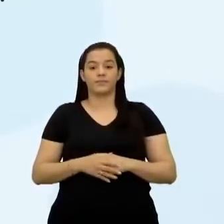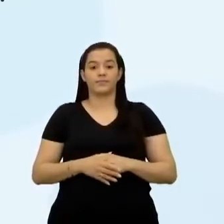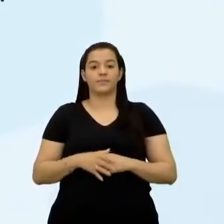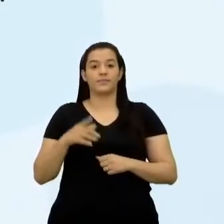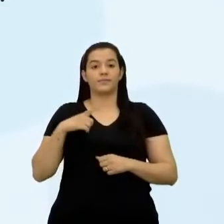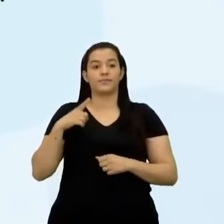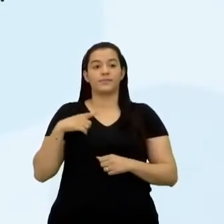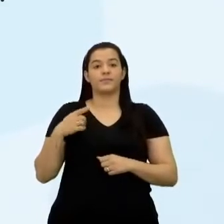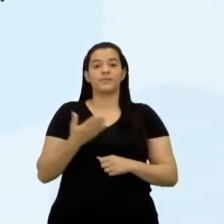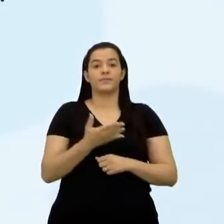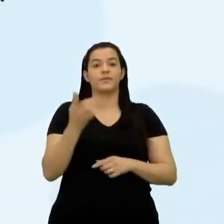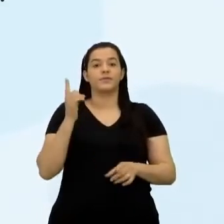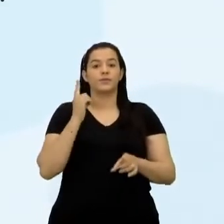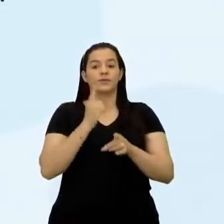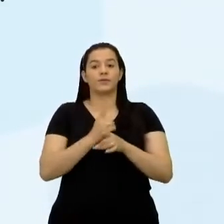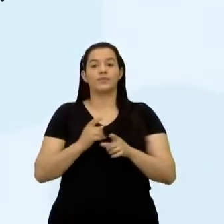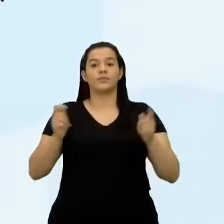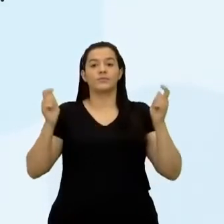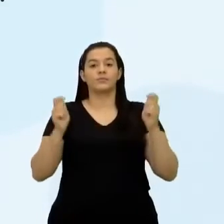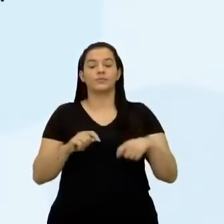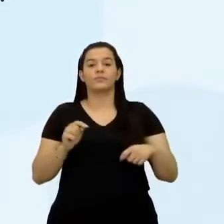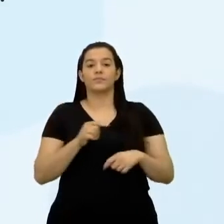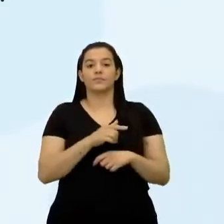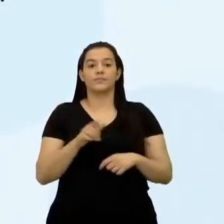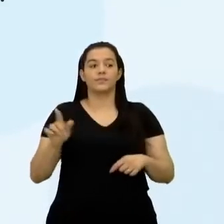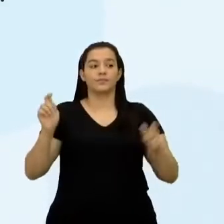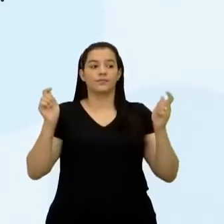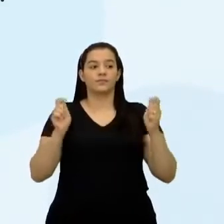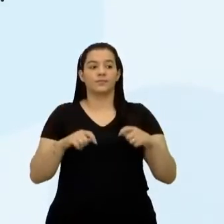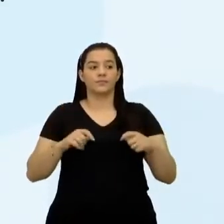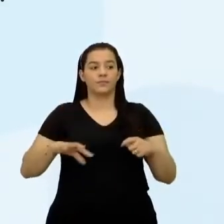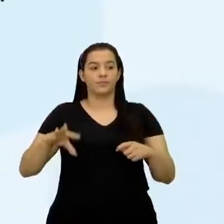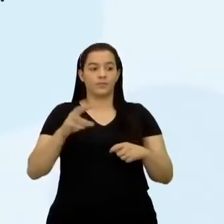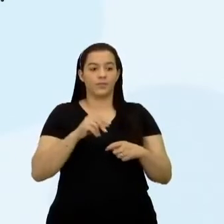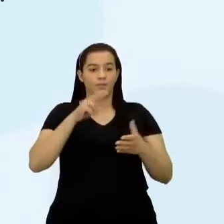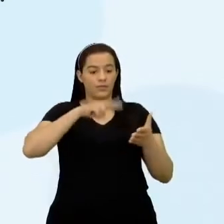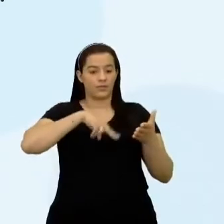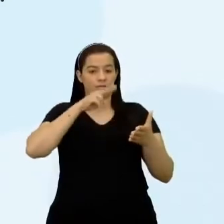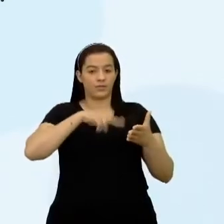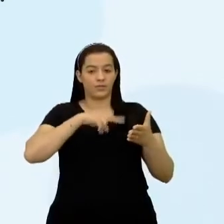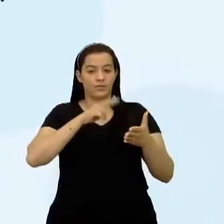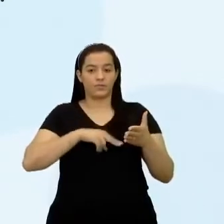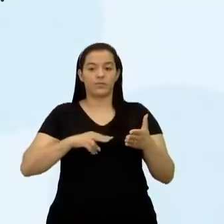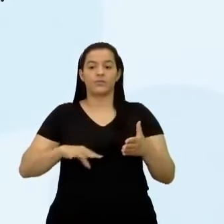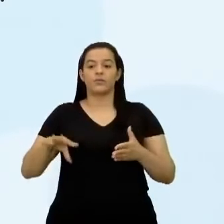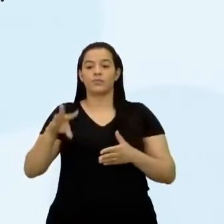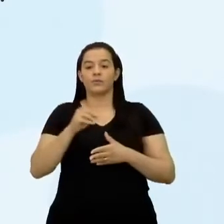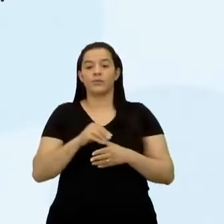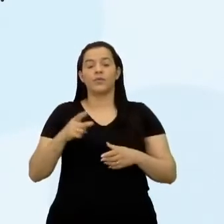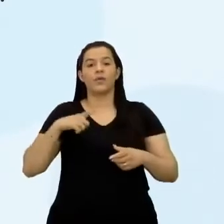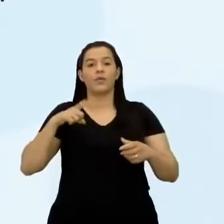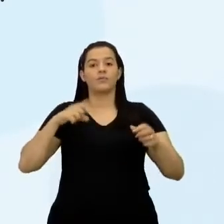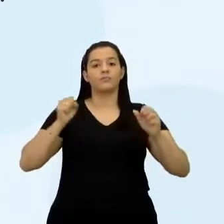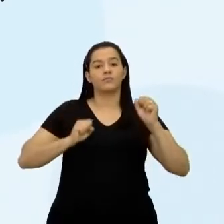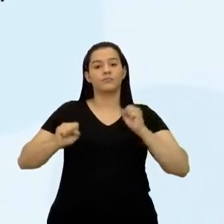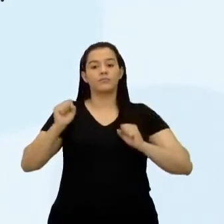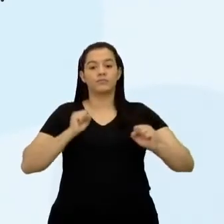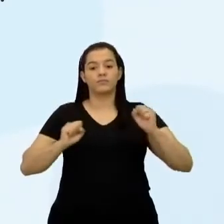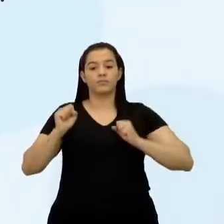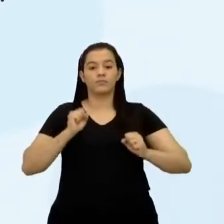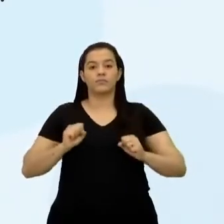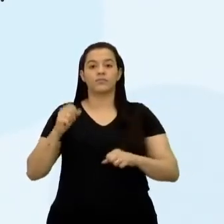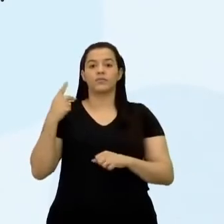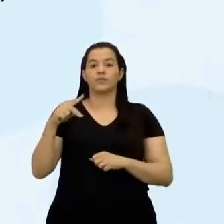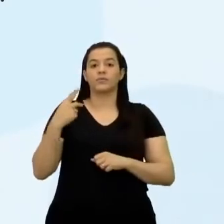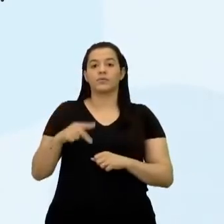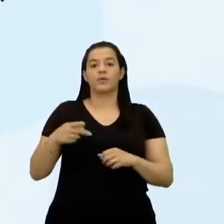acordo com o trecho da carta de Pero Vaz de Caminha, que acabamos de ler, a gente já vai ler. Qual a expectativa da coroa portuguesa